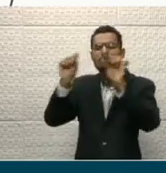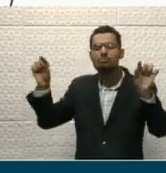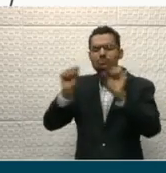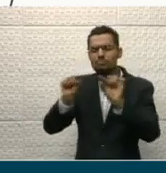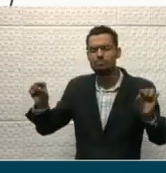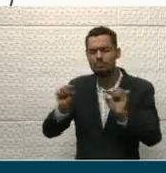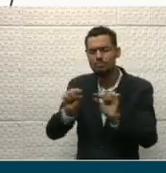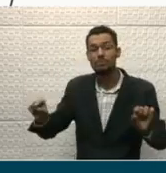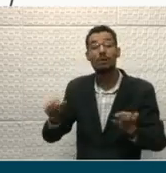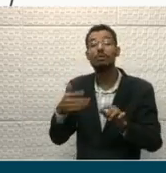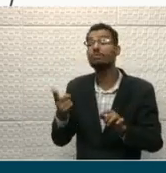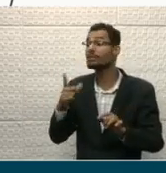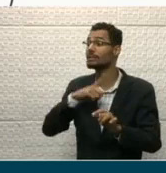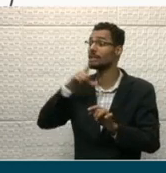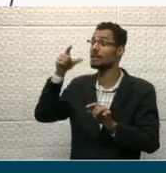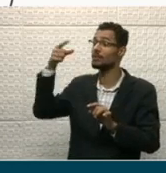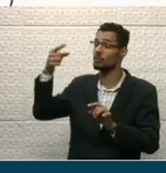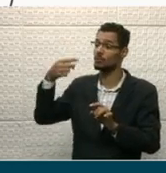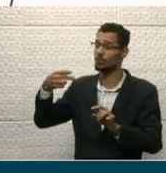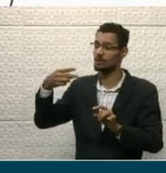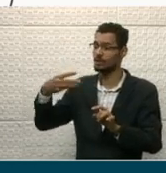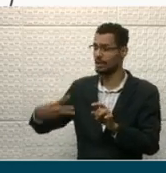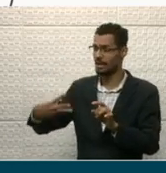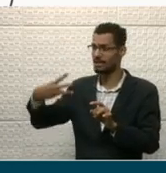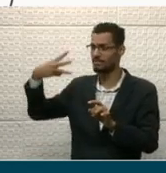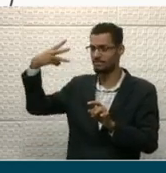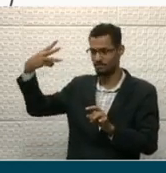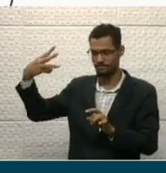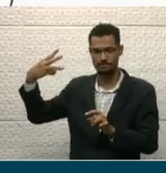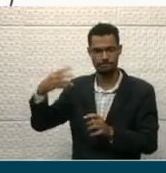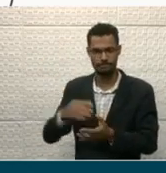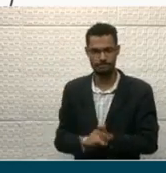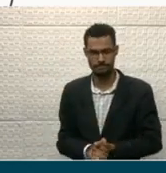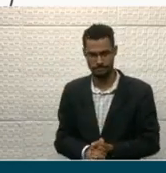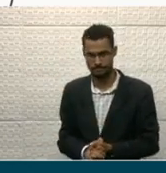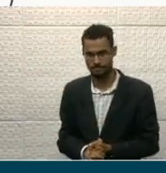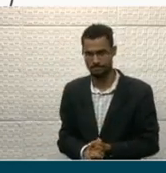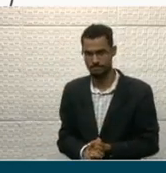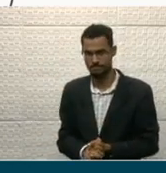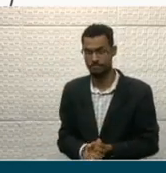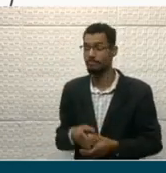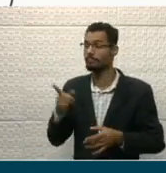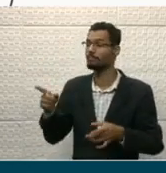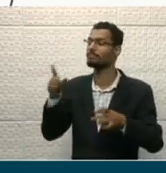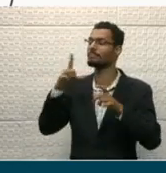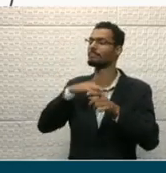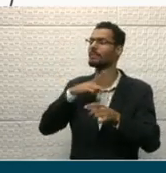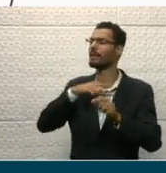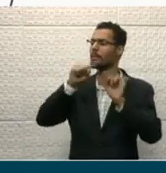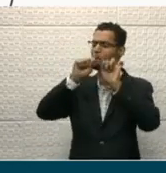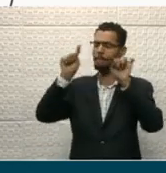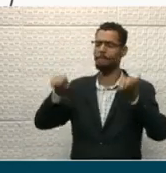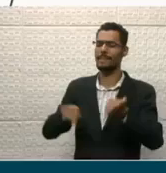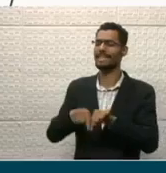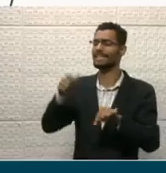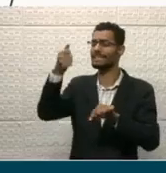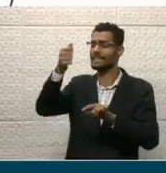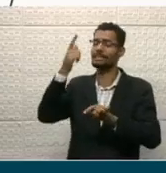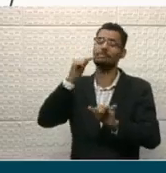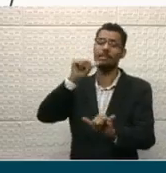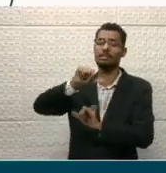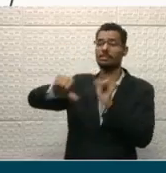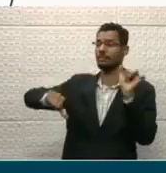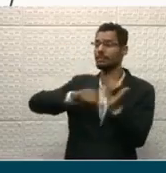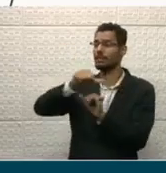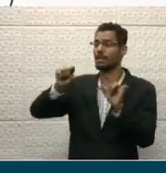A é a dimensão do contradomínio, a dimensão da imagem. Então, a matriz A vai definir uma